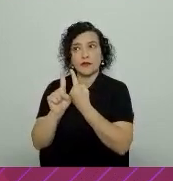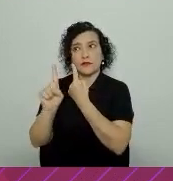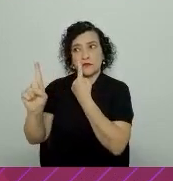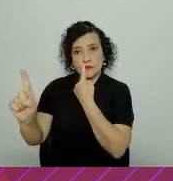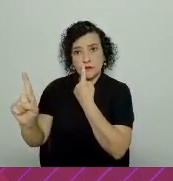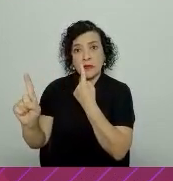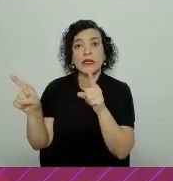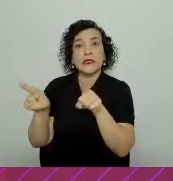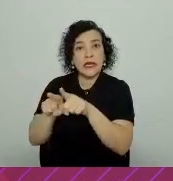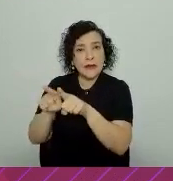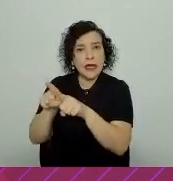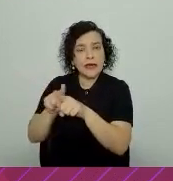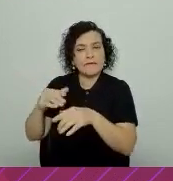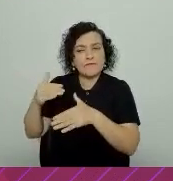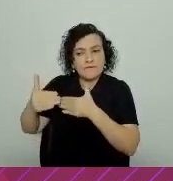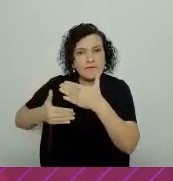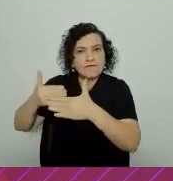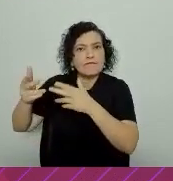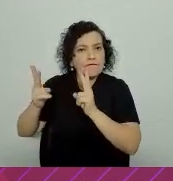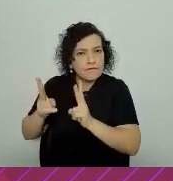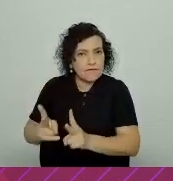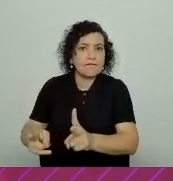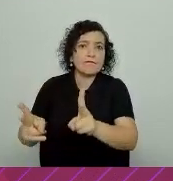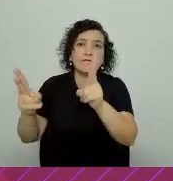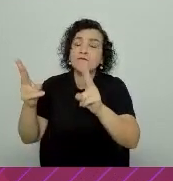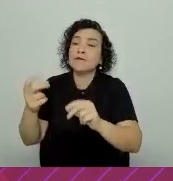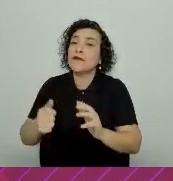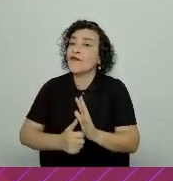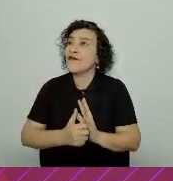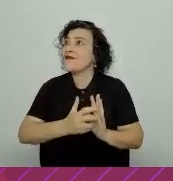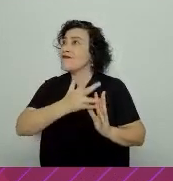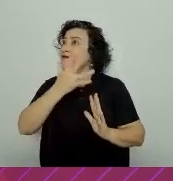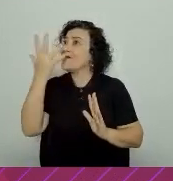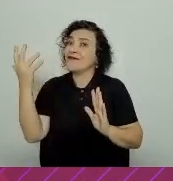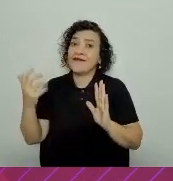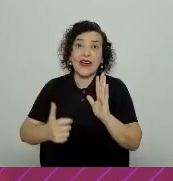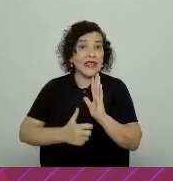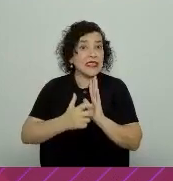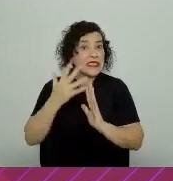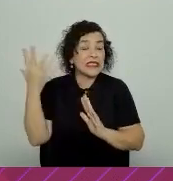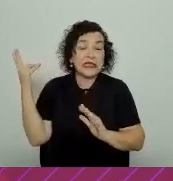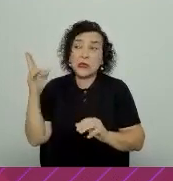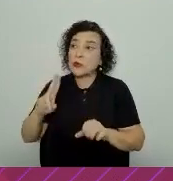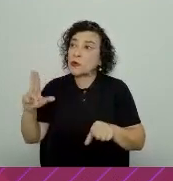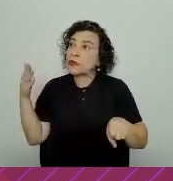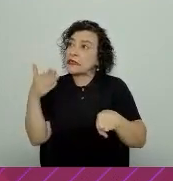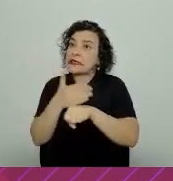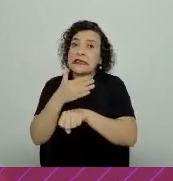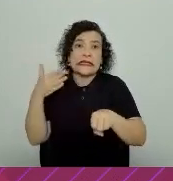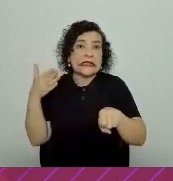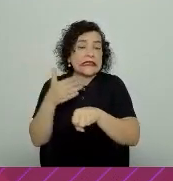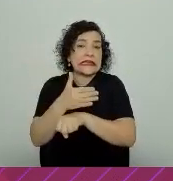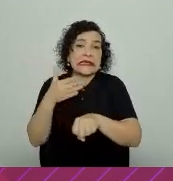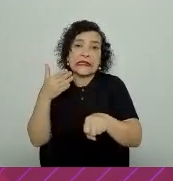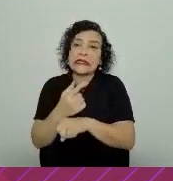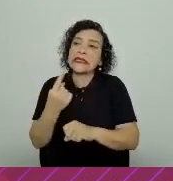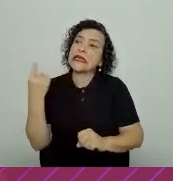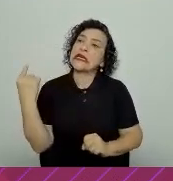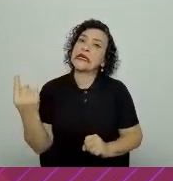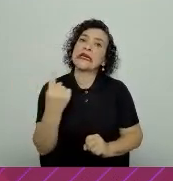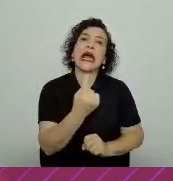por um número efetivamente ilimitado de usuários cada um consenso individual de